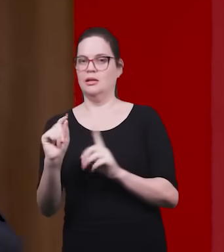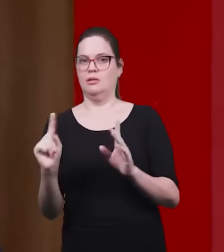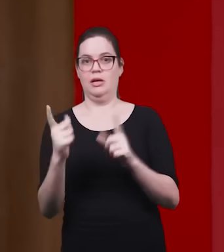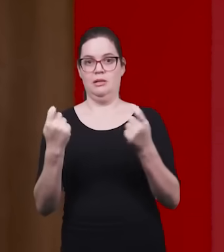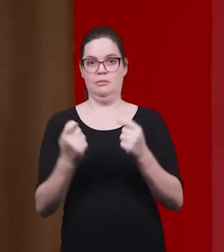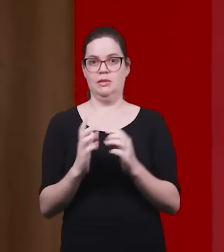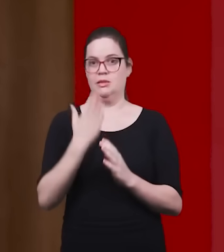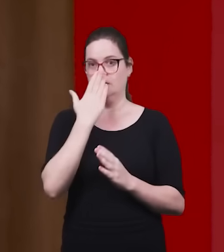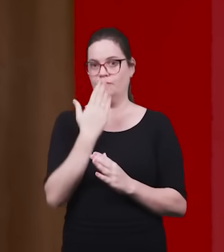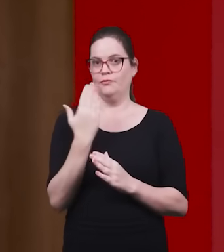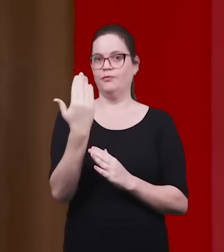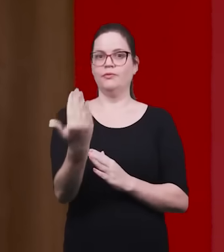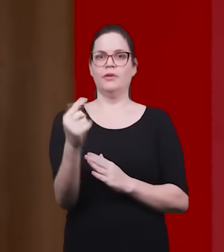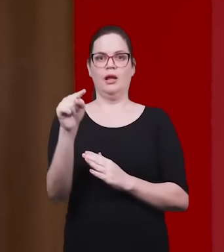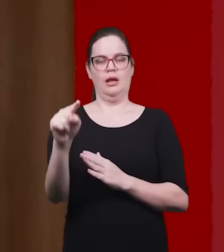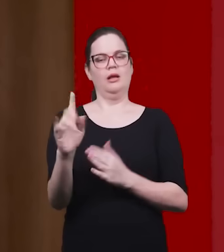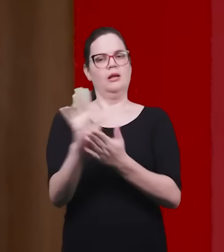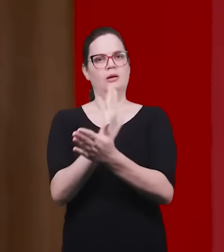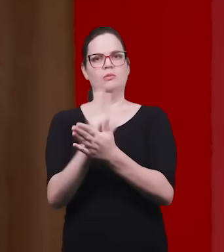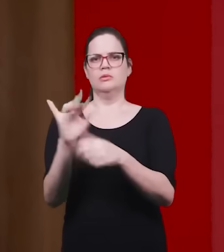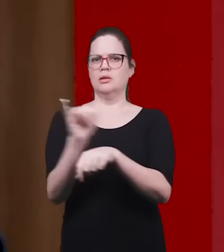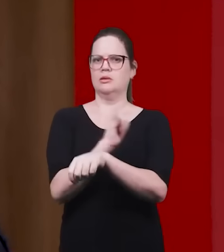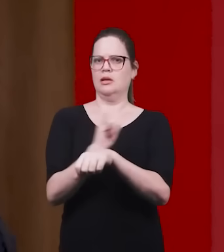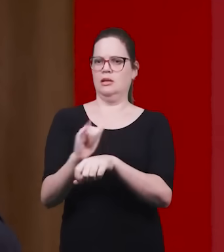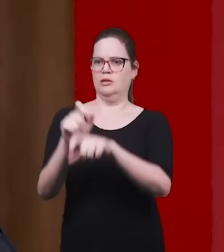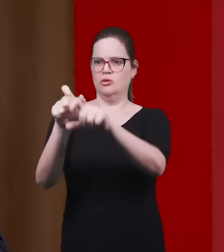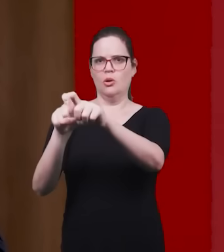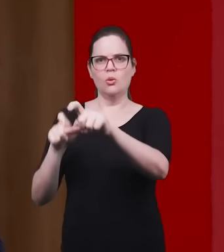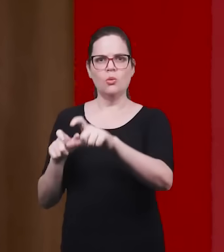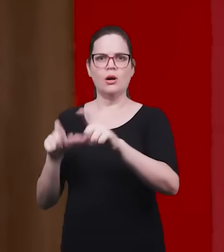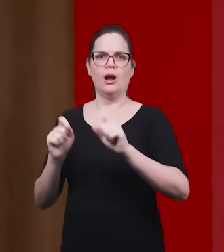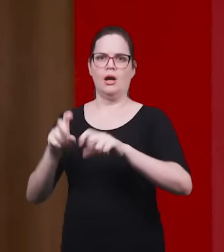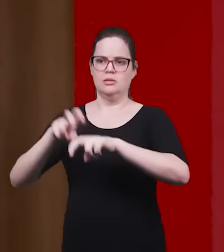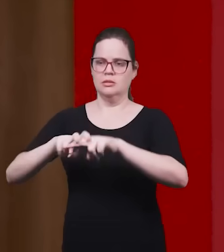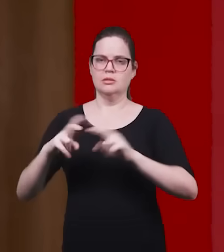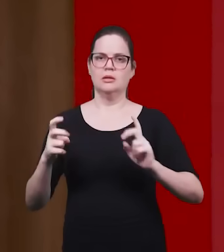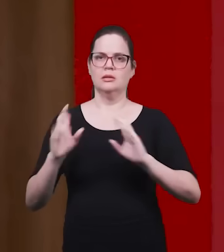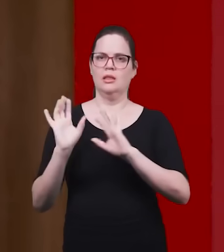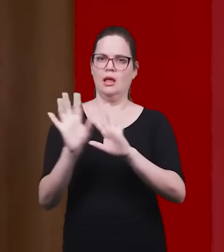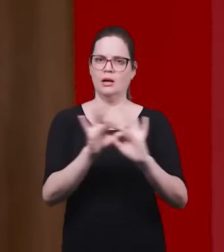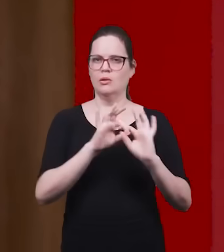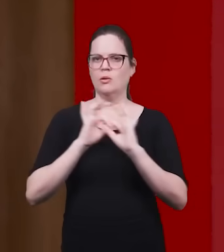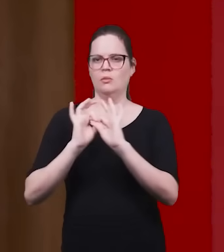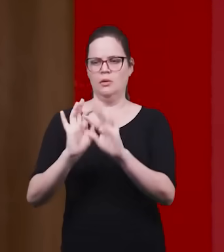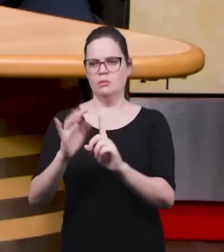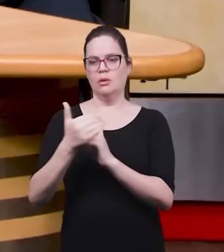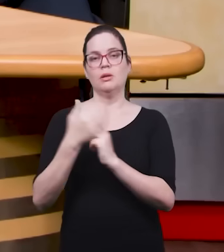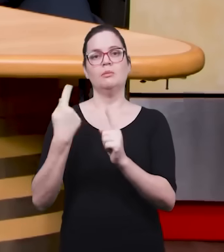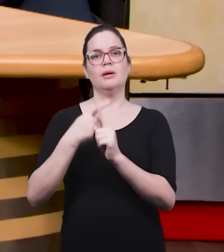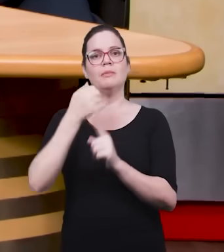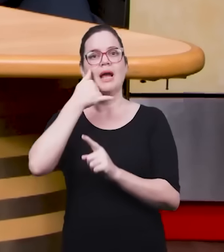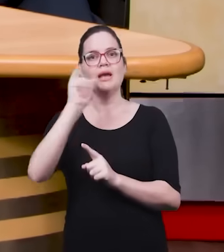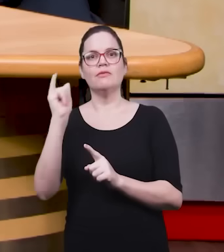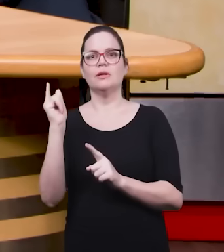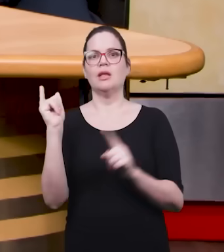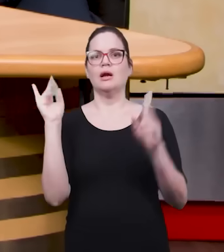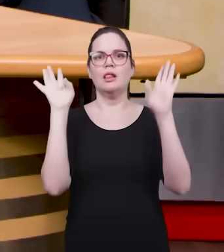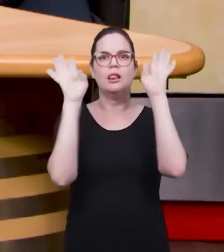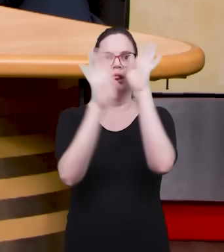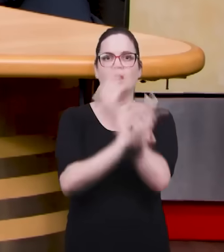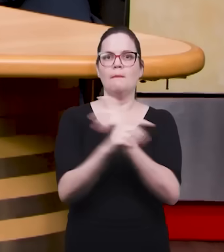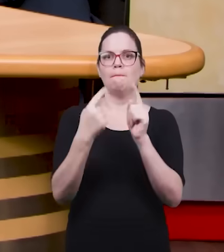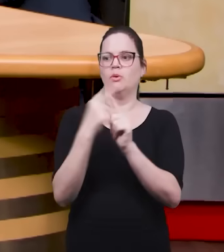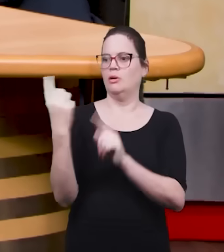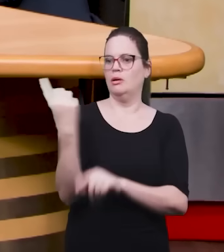ficar posicionado... Ponto estratégico, que ele vai ter essa comunhão e que vai estar sendo preservado, né? E um aspecto